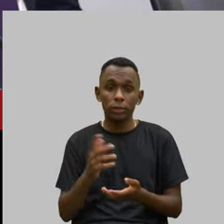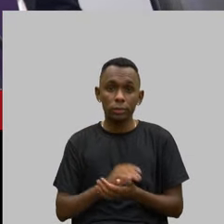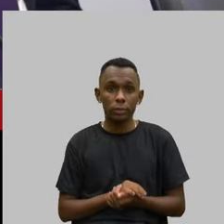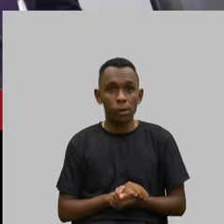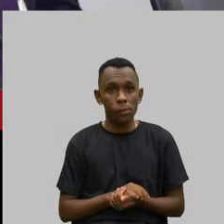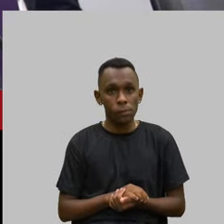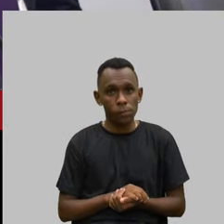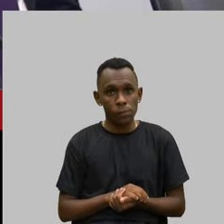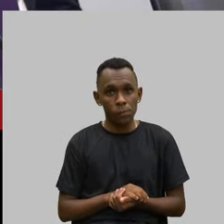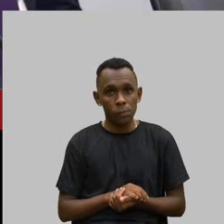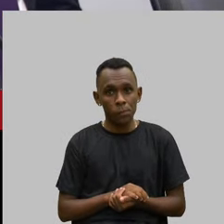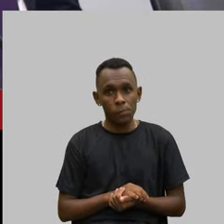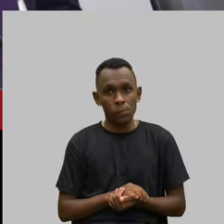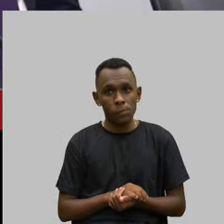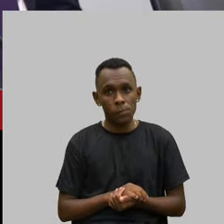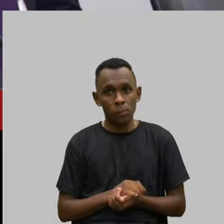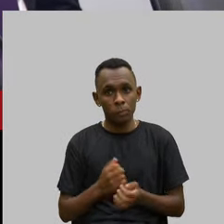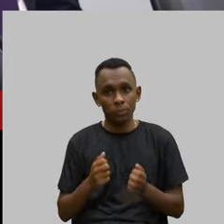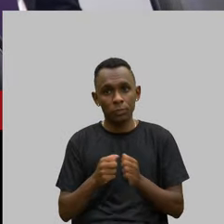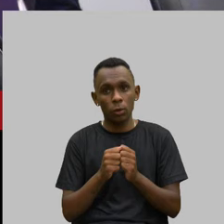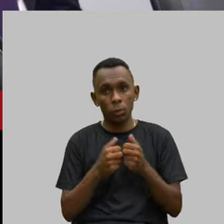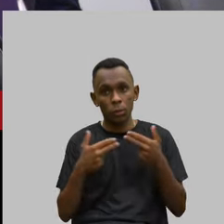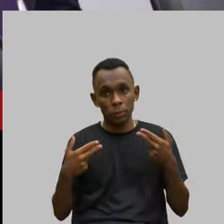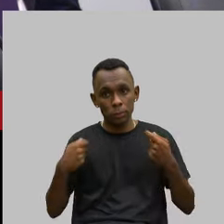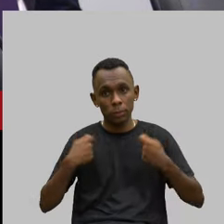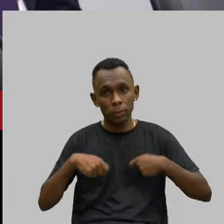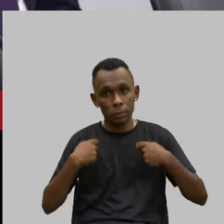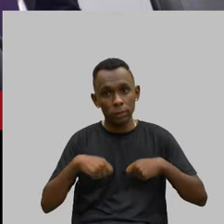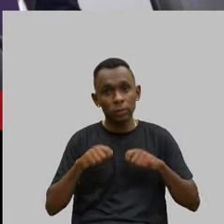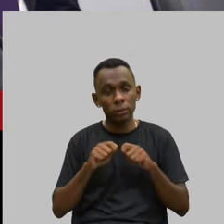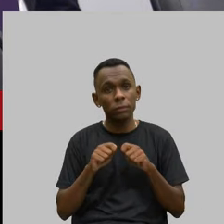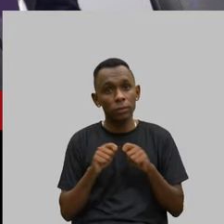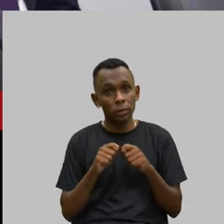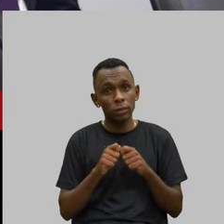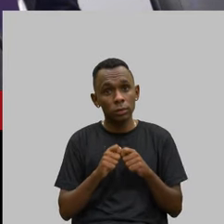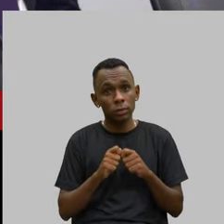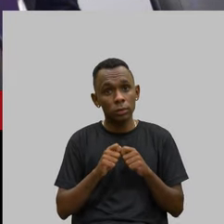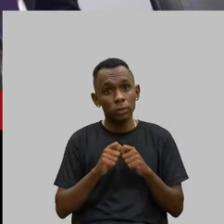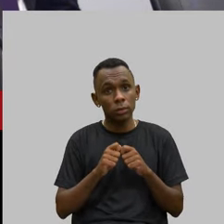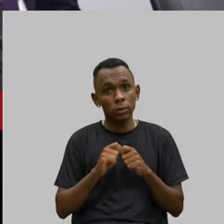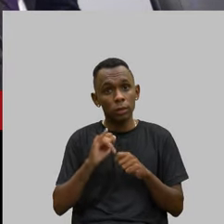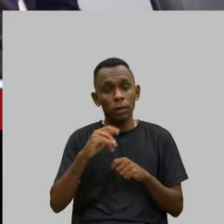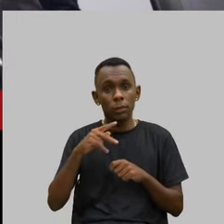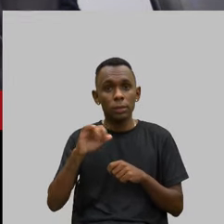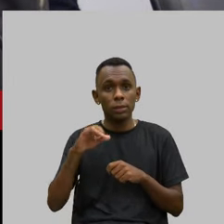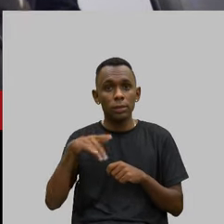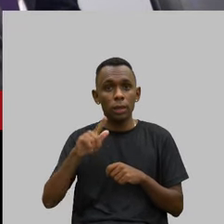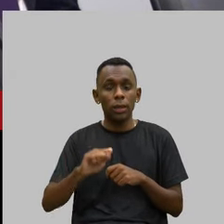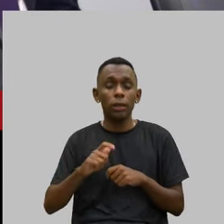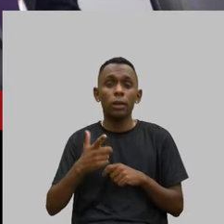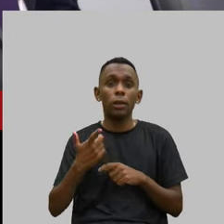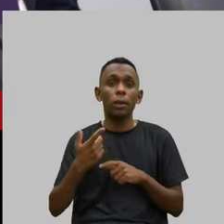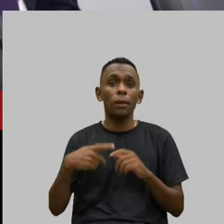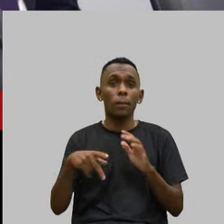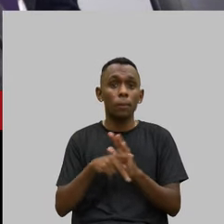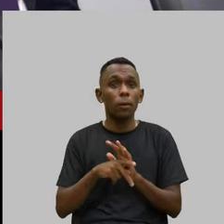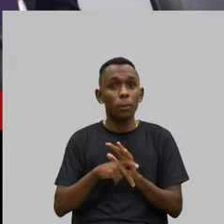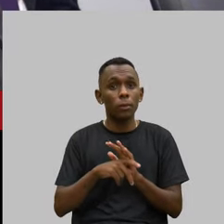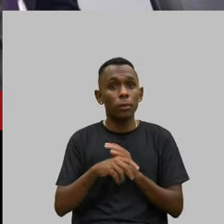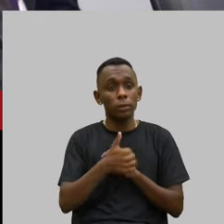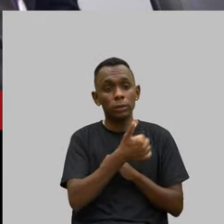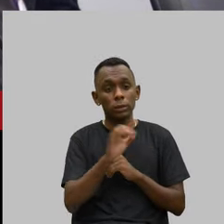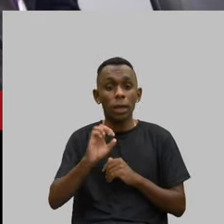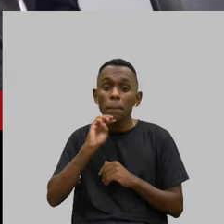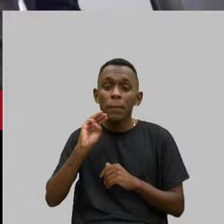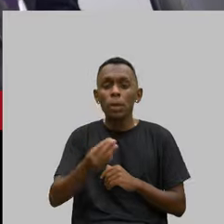então alguma coisa tem que ser feita ou vai acabar o ipseng arrecada R 100 milhões deais por mês e já gasta 120 não